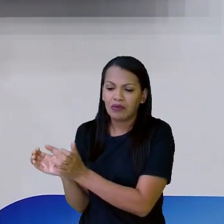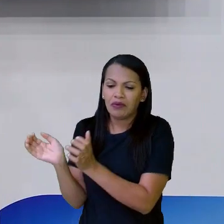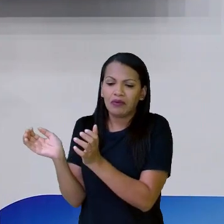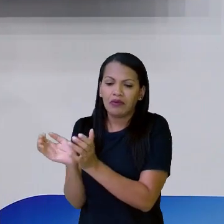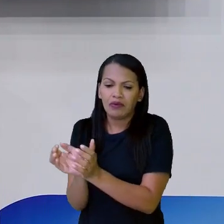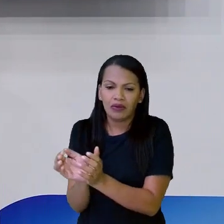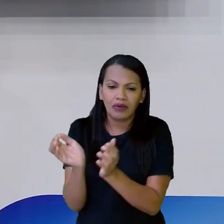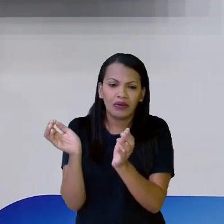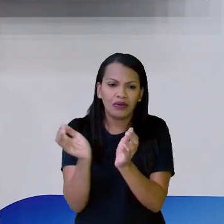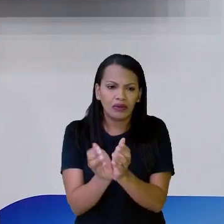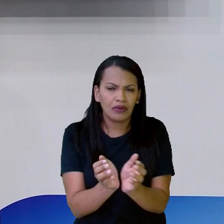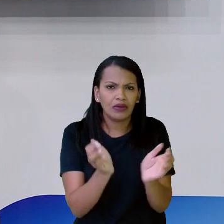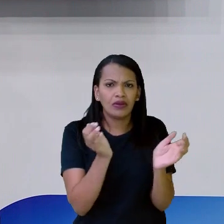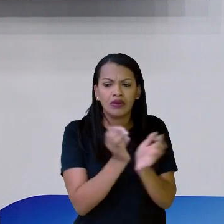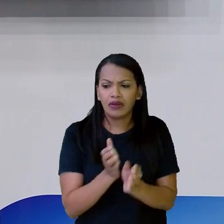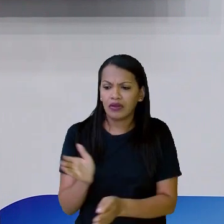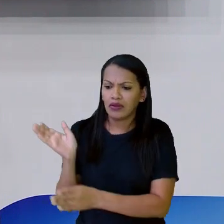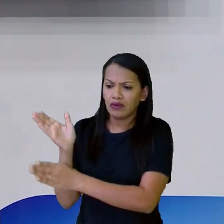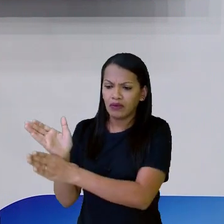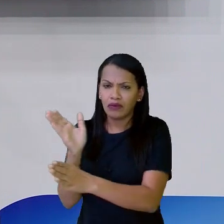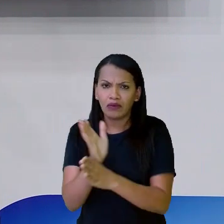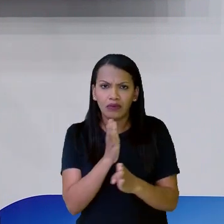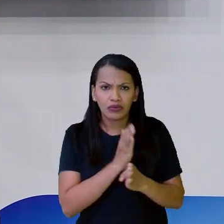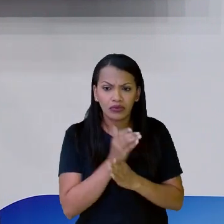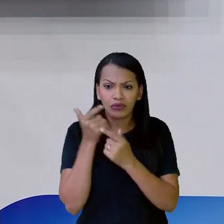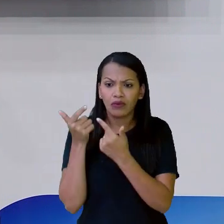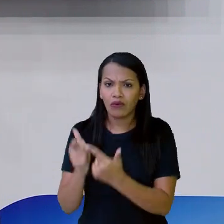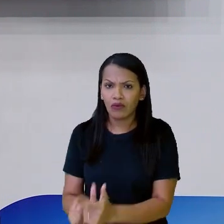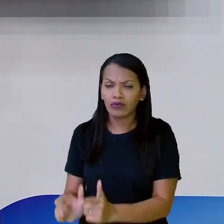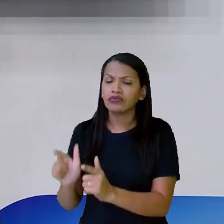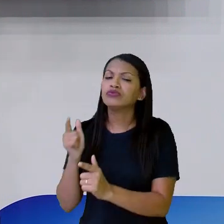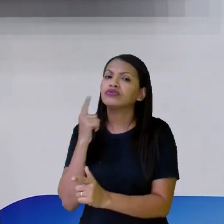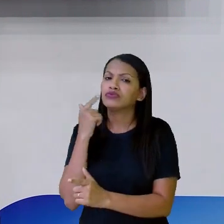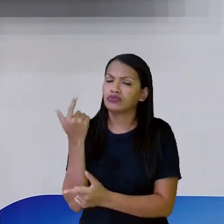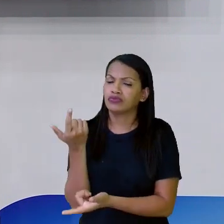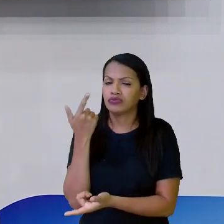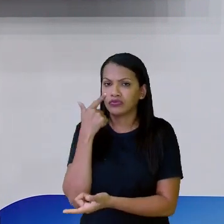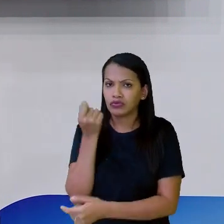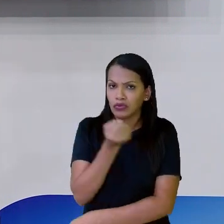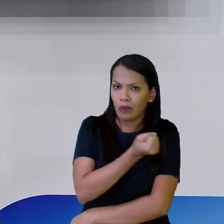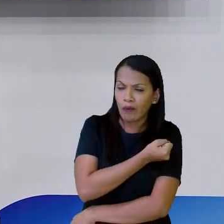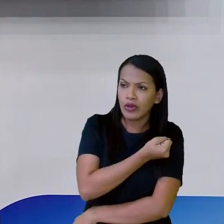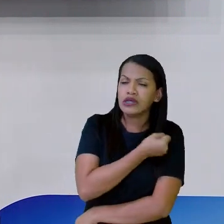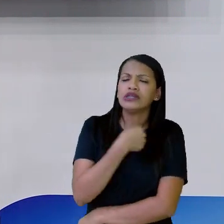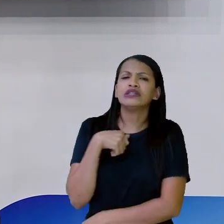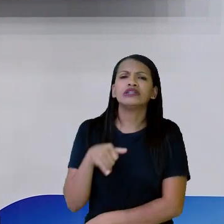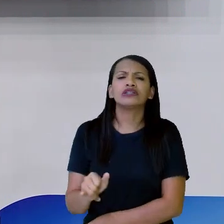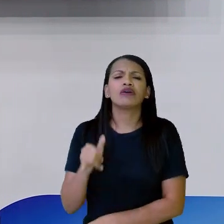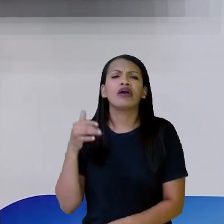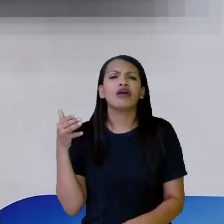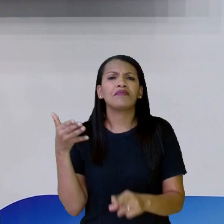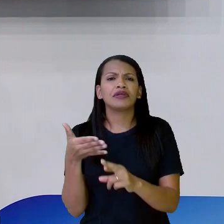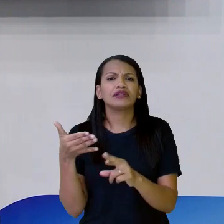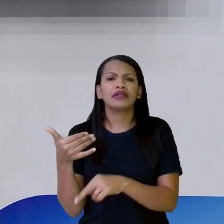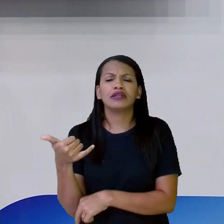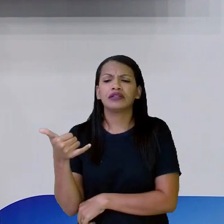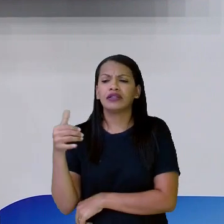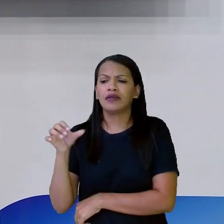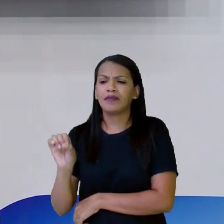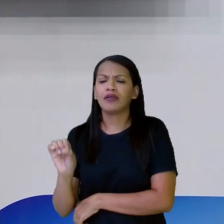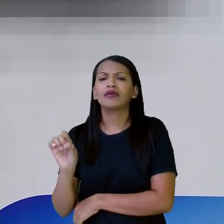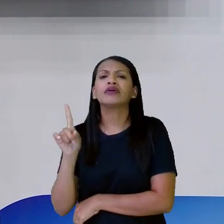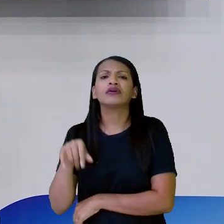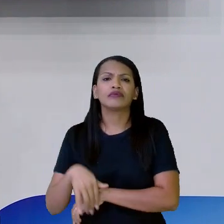vai encontrando outros valores. Se eu fosse, por exemplo, representar essas 10 bolinhas, seria